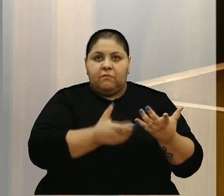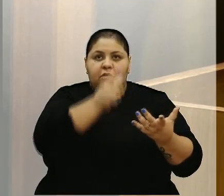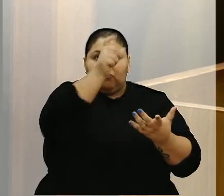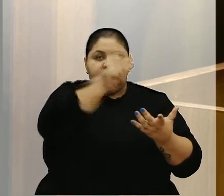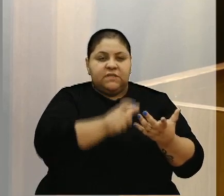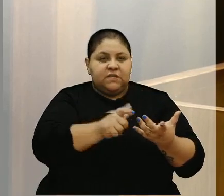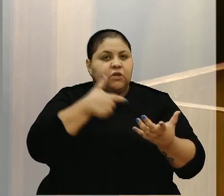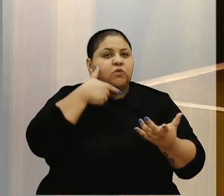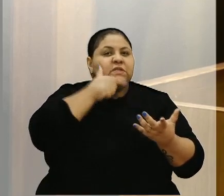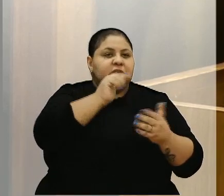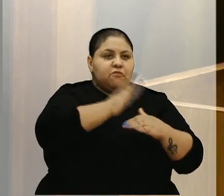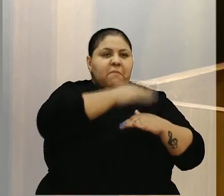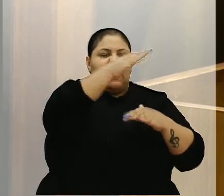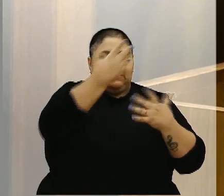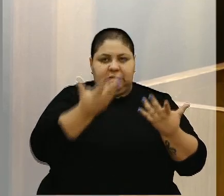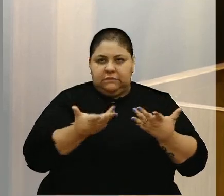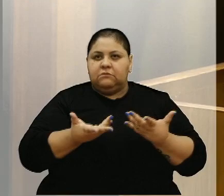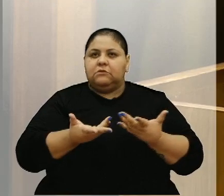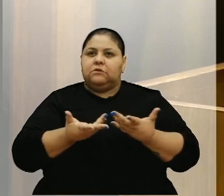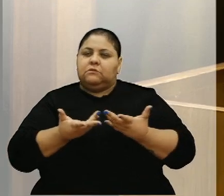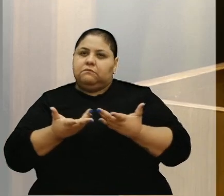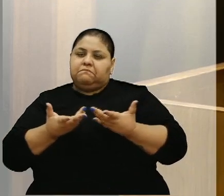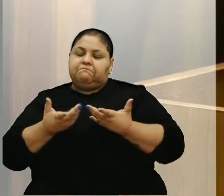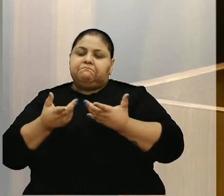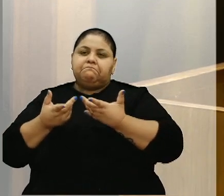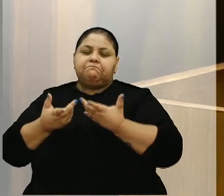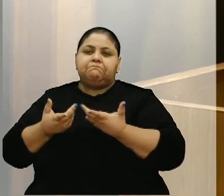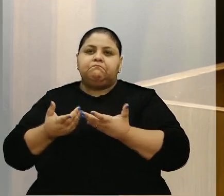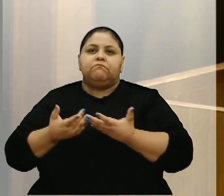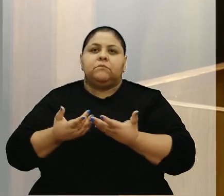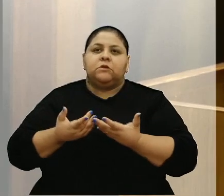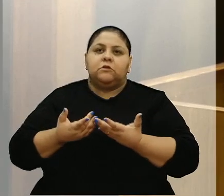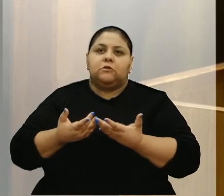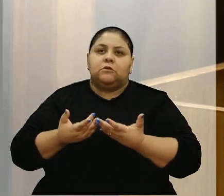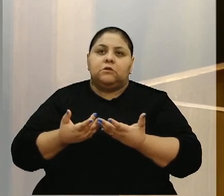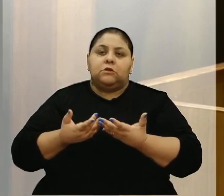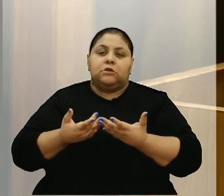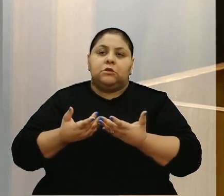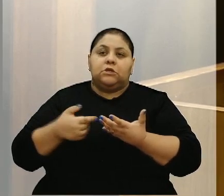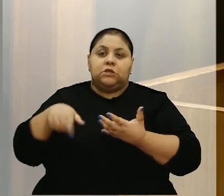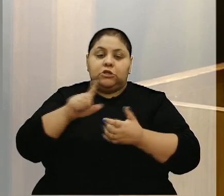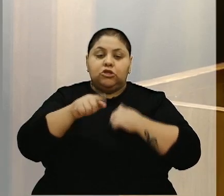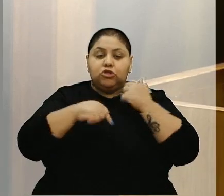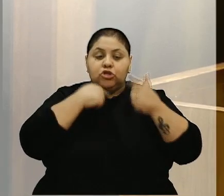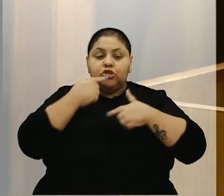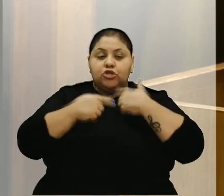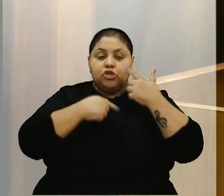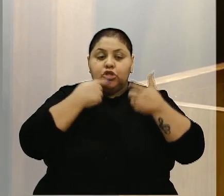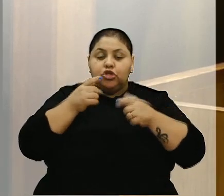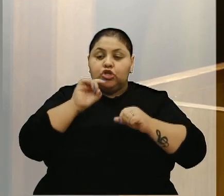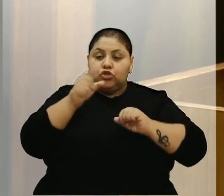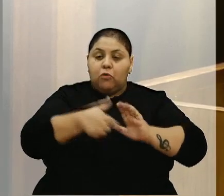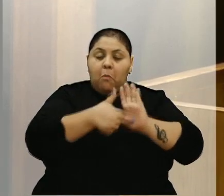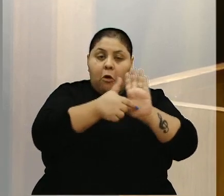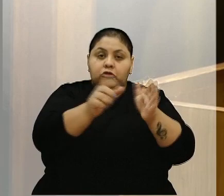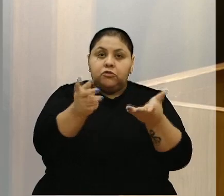mais. No entanto, estes que só criticam apenas apontam